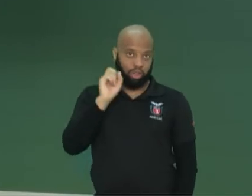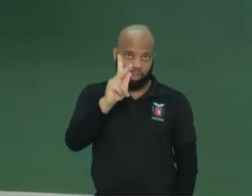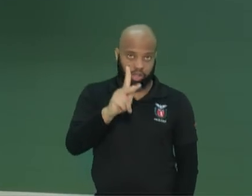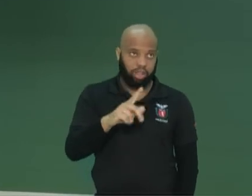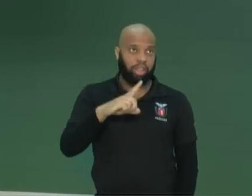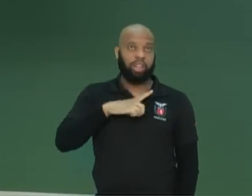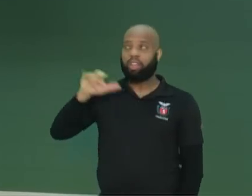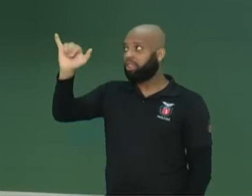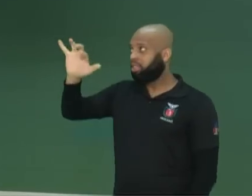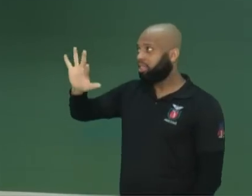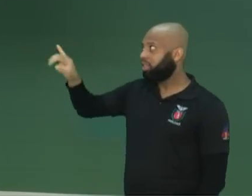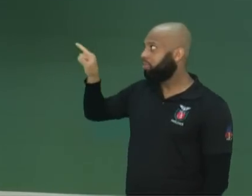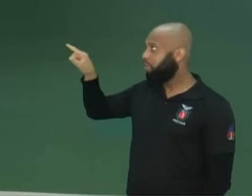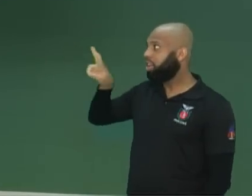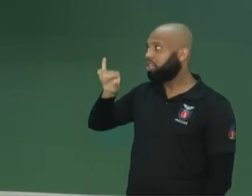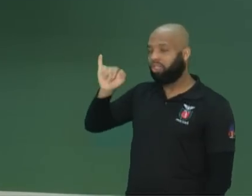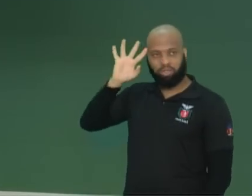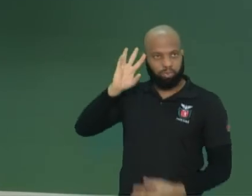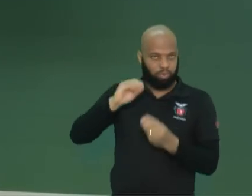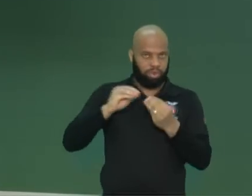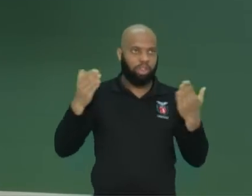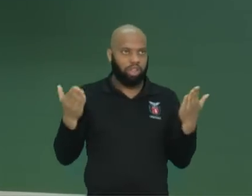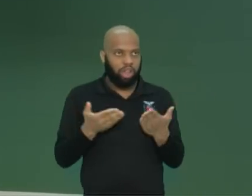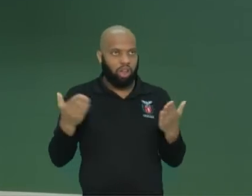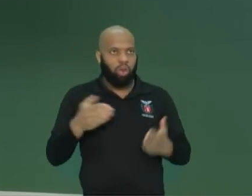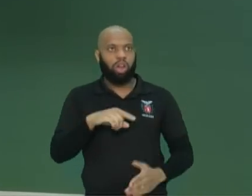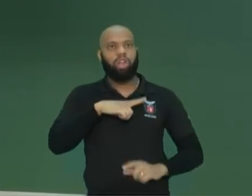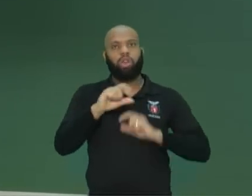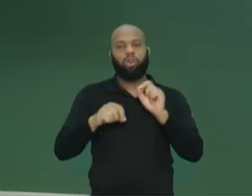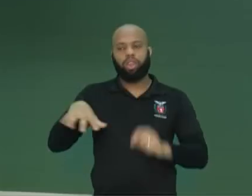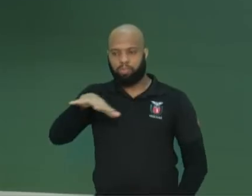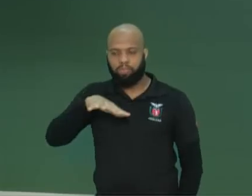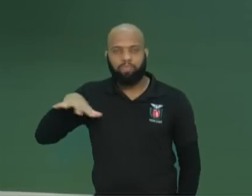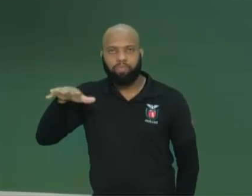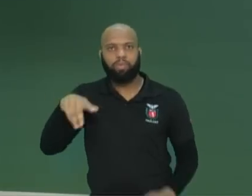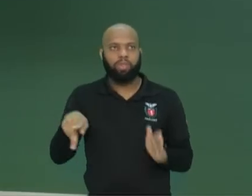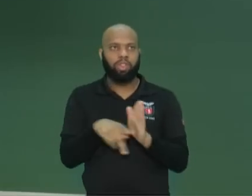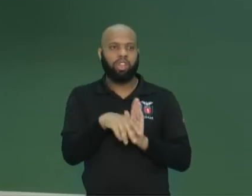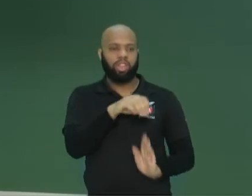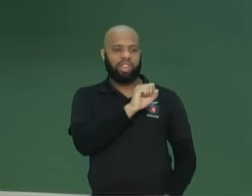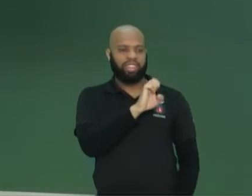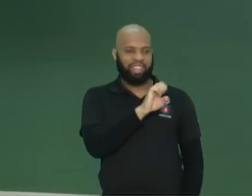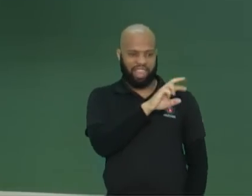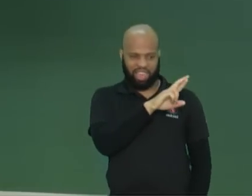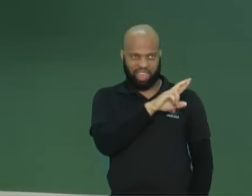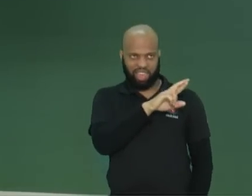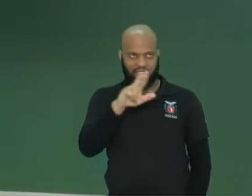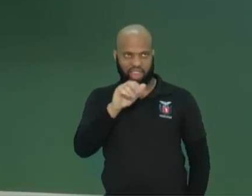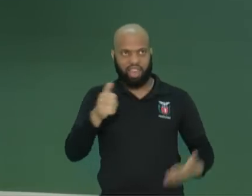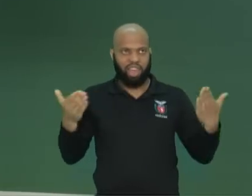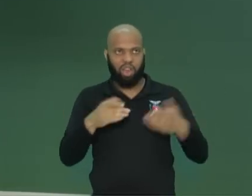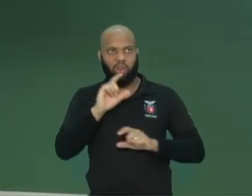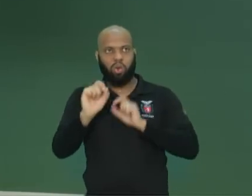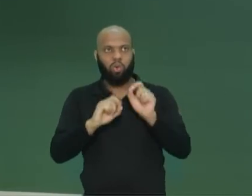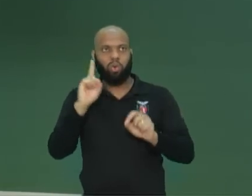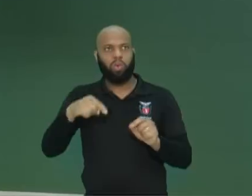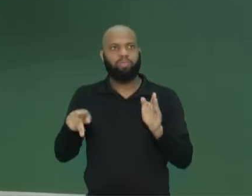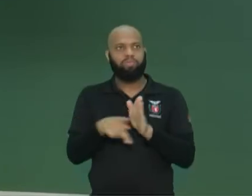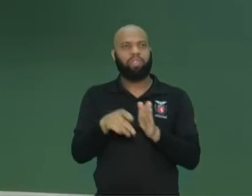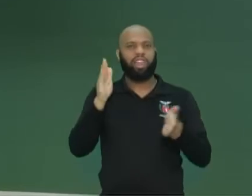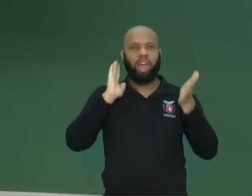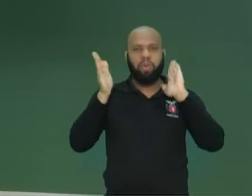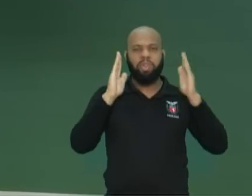A imagem ali para a gente entender um pouquinho, então, era uma área de serra e vejam que aqui agora, ali são caminhões,